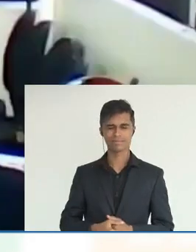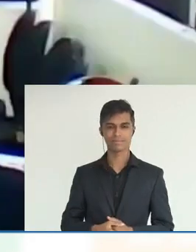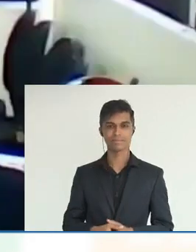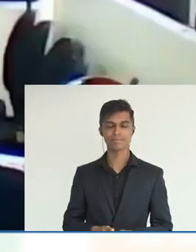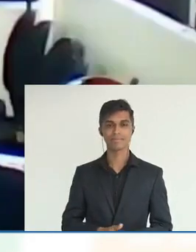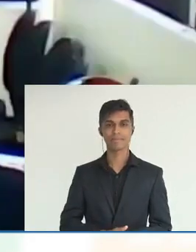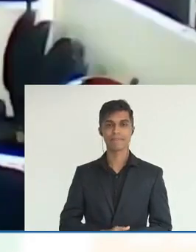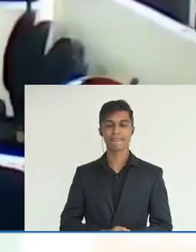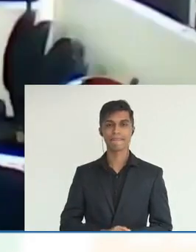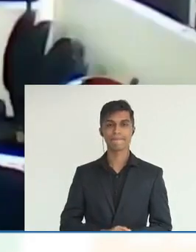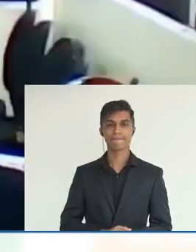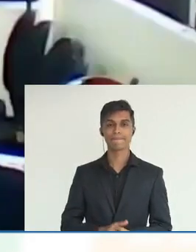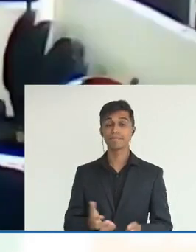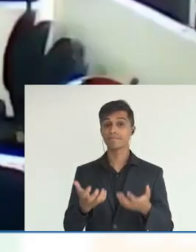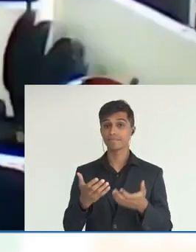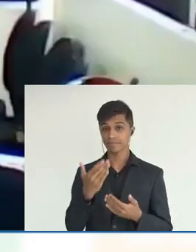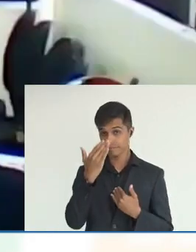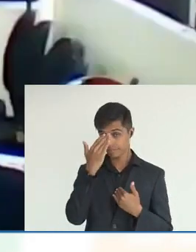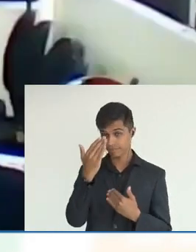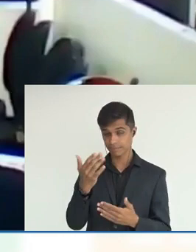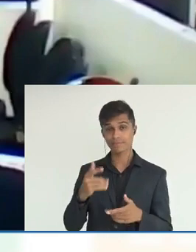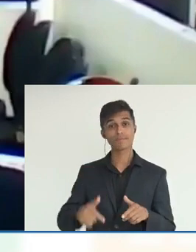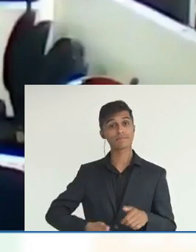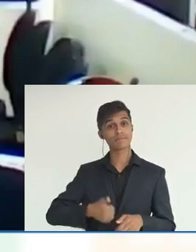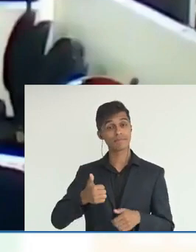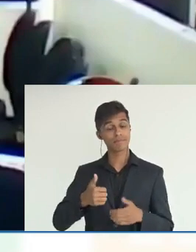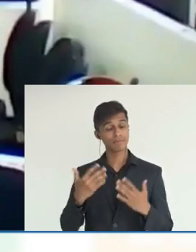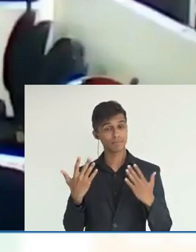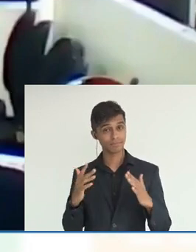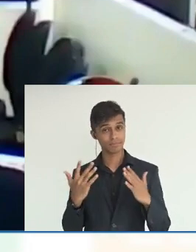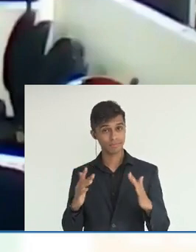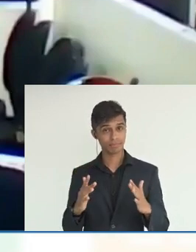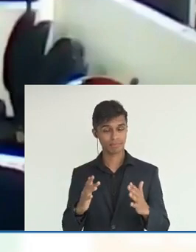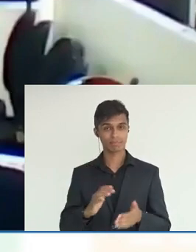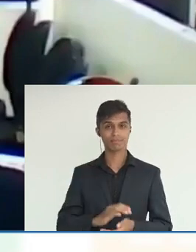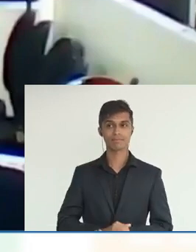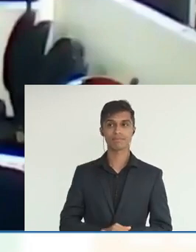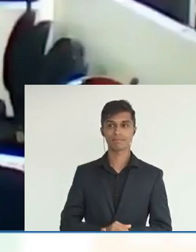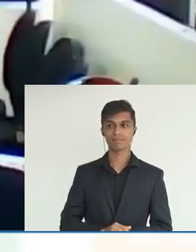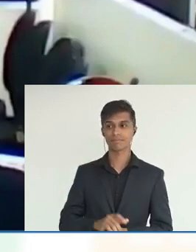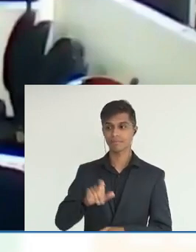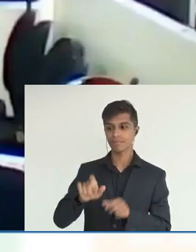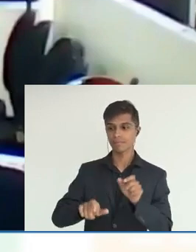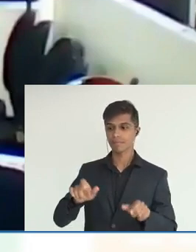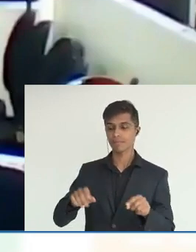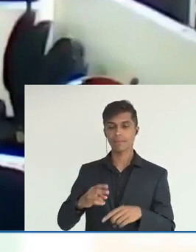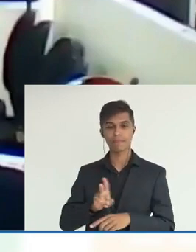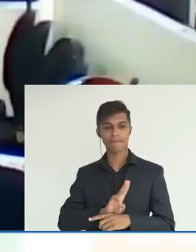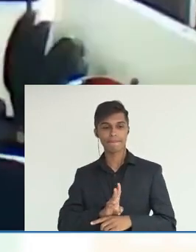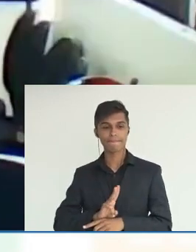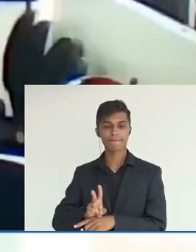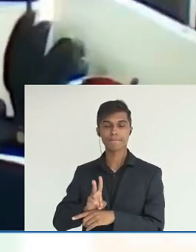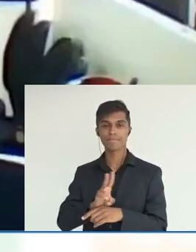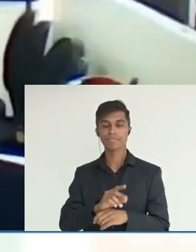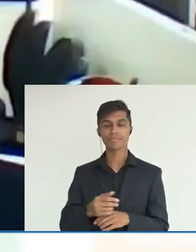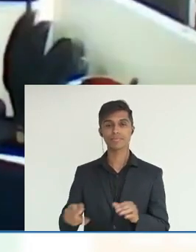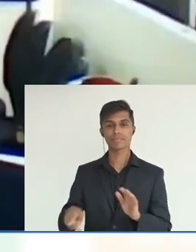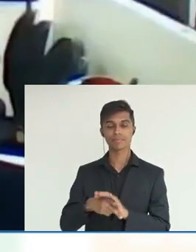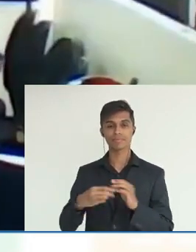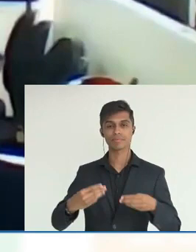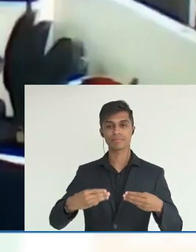Eu gostaria de agradecer, primeiro parabenizar o pessoal da Vigilância e Saúde Ambiental do Ministério da Saúde